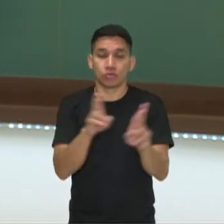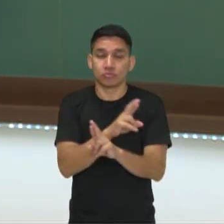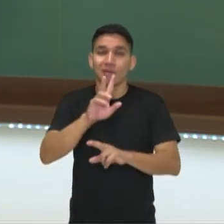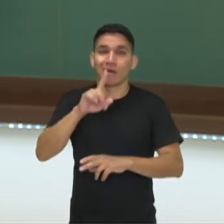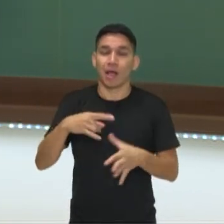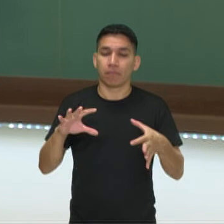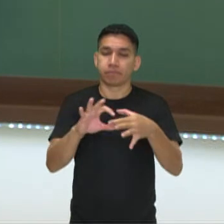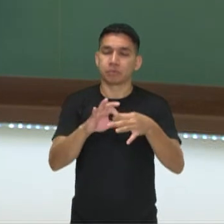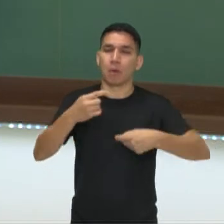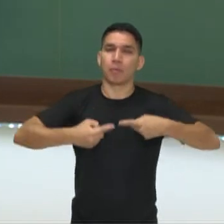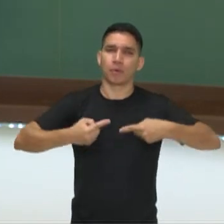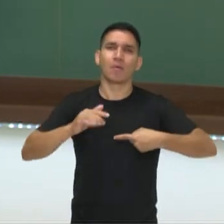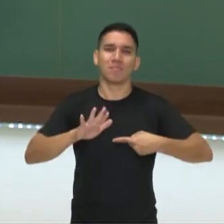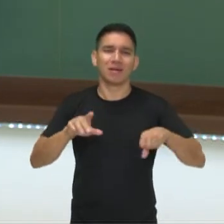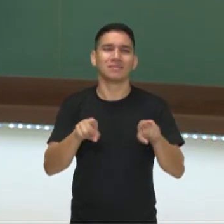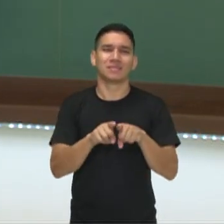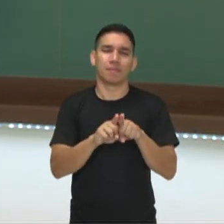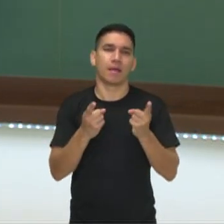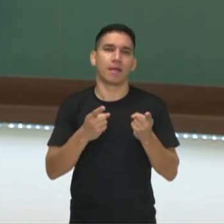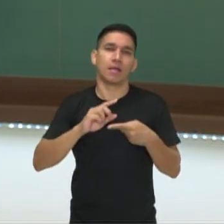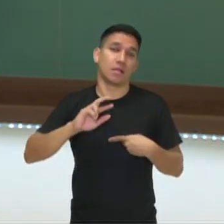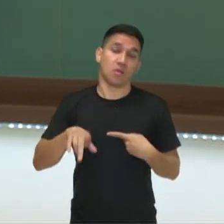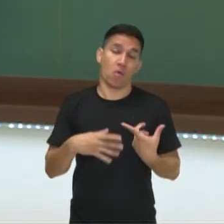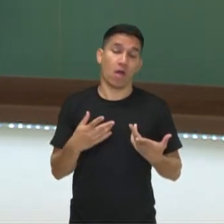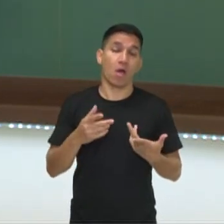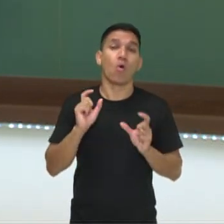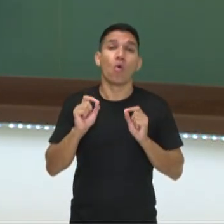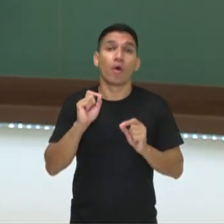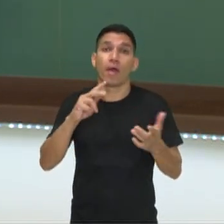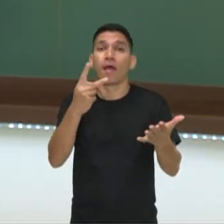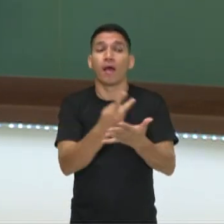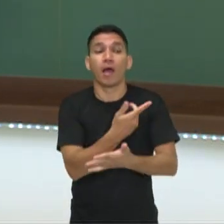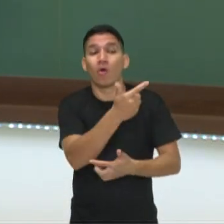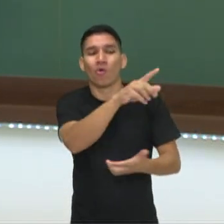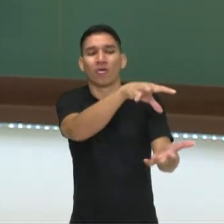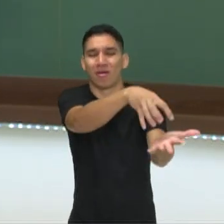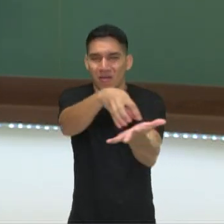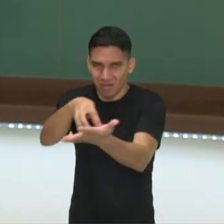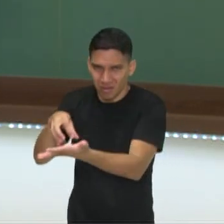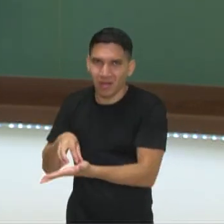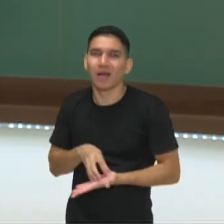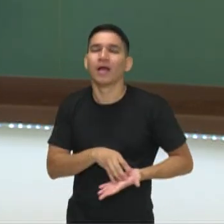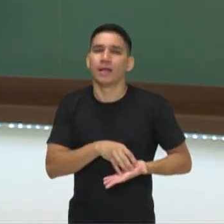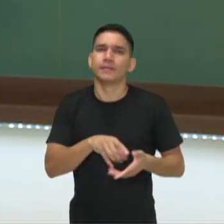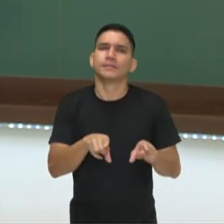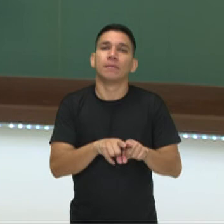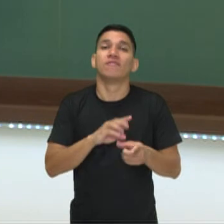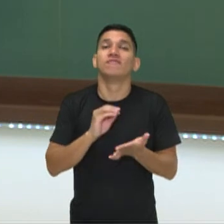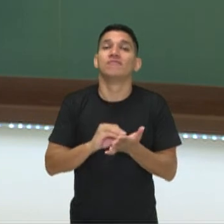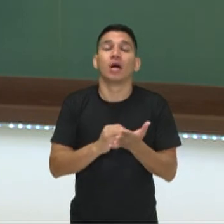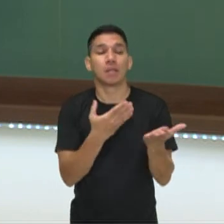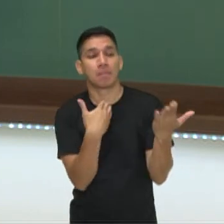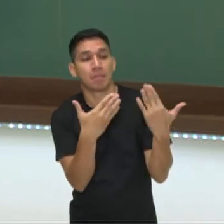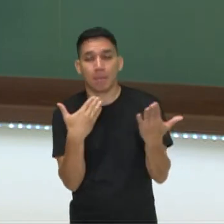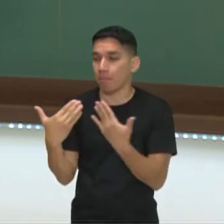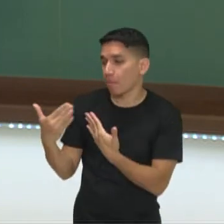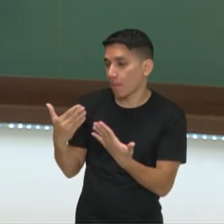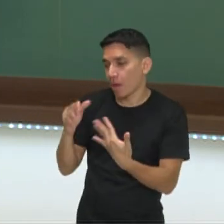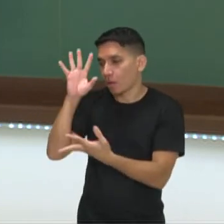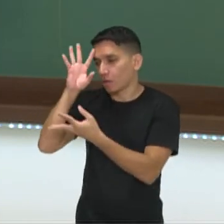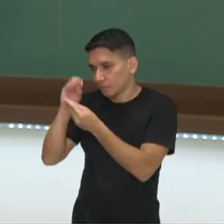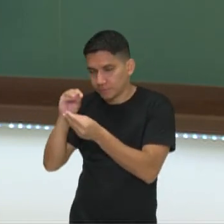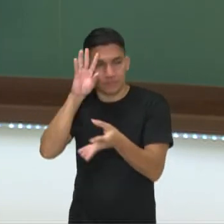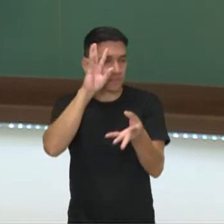da política. Mas também não deixa de ser verdade também que outras instituições sociais, a falta de diálogo, a falta de consenso